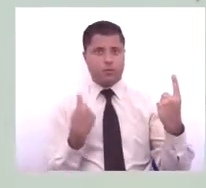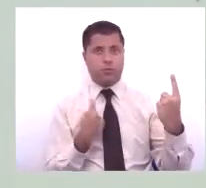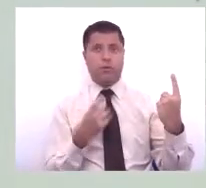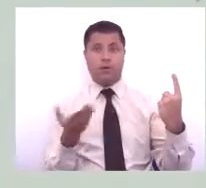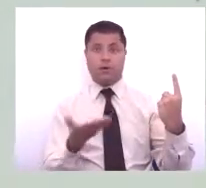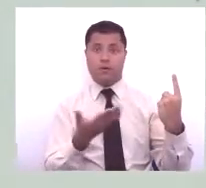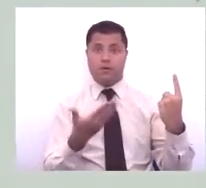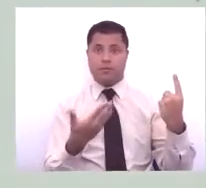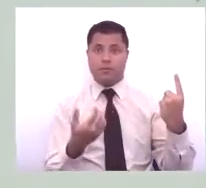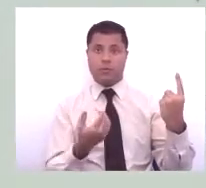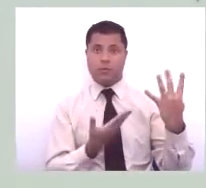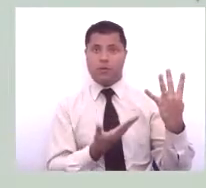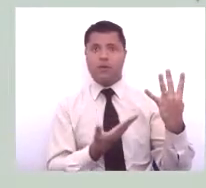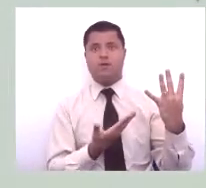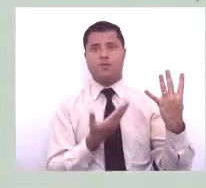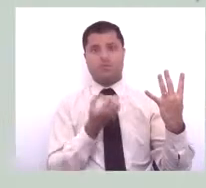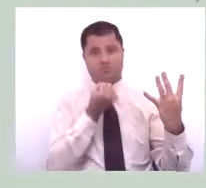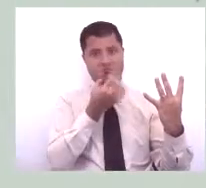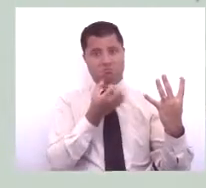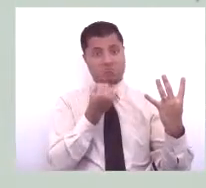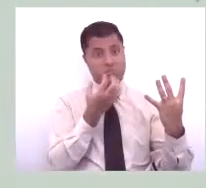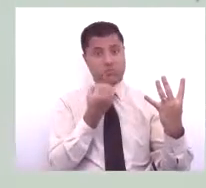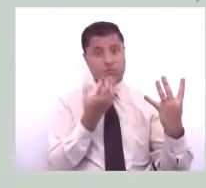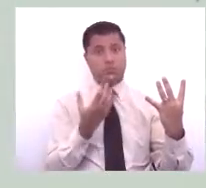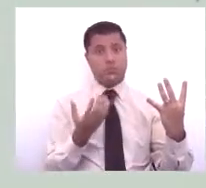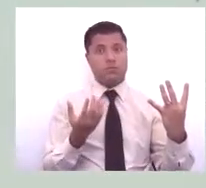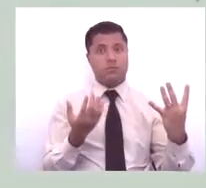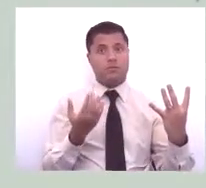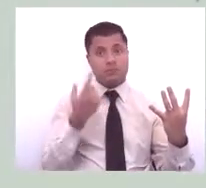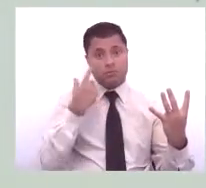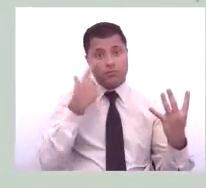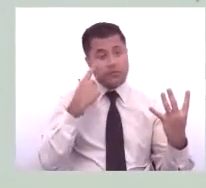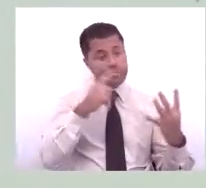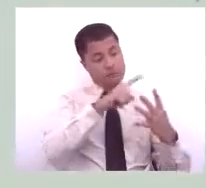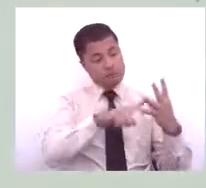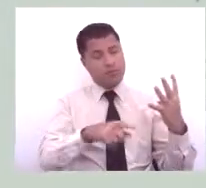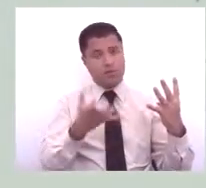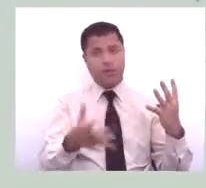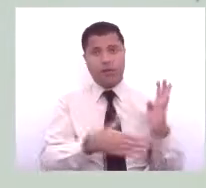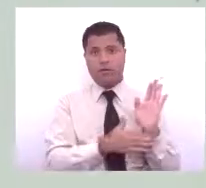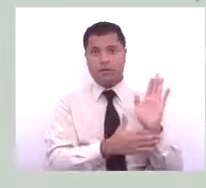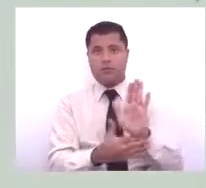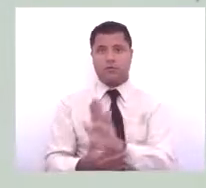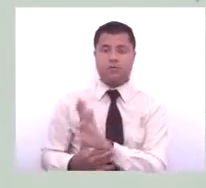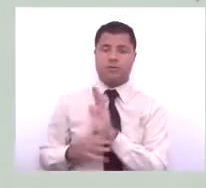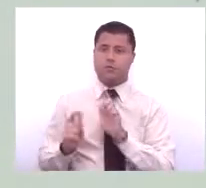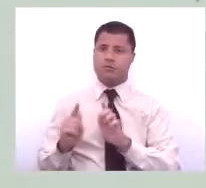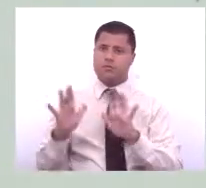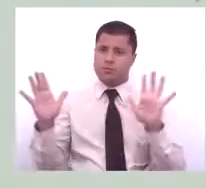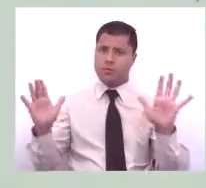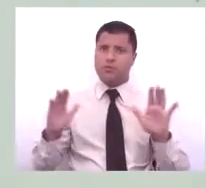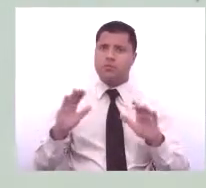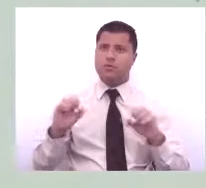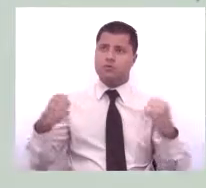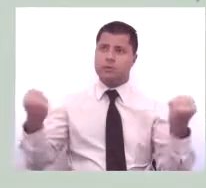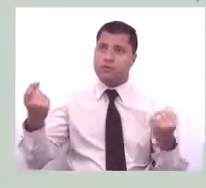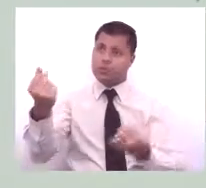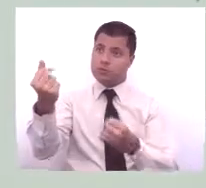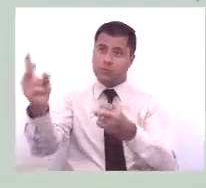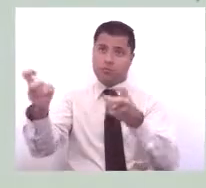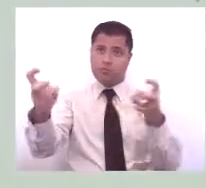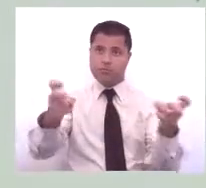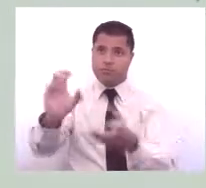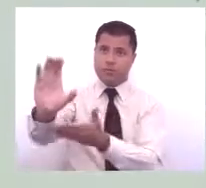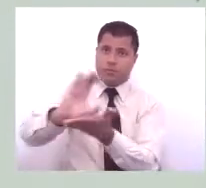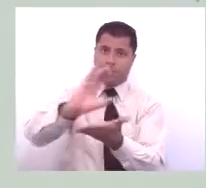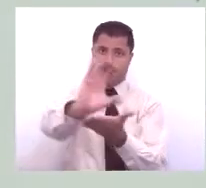bom. Tomara que eles realmente façam acontecer na cidade, tragam verbas para a cidade. Eu estou